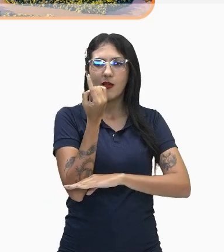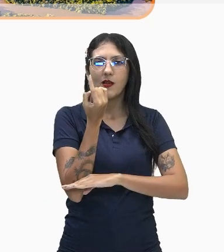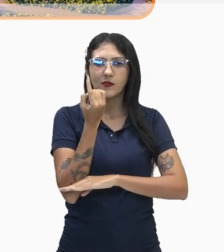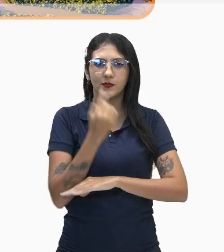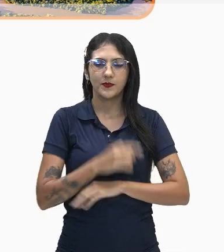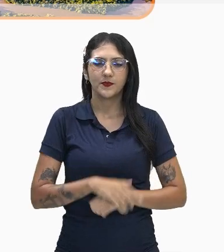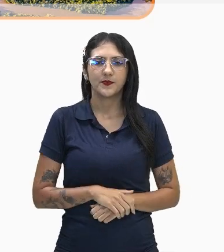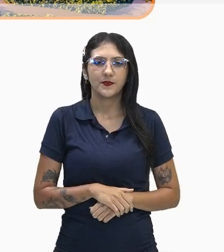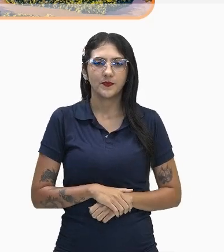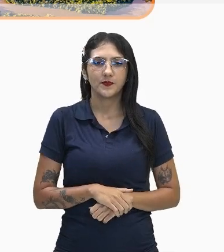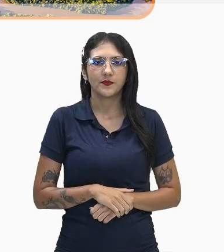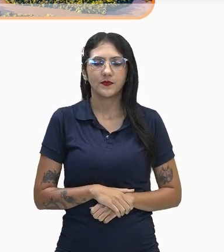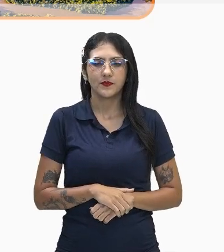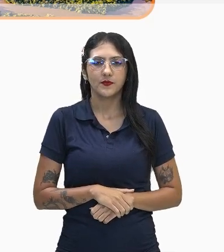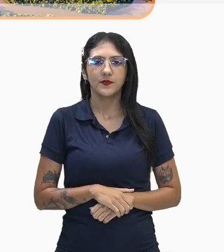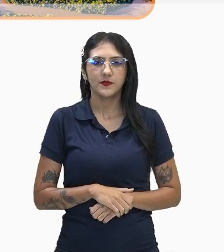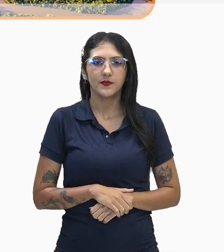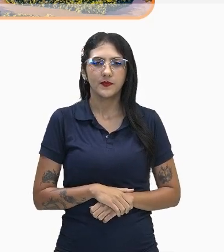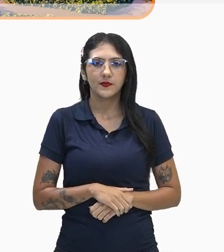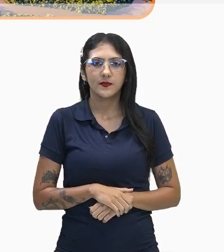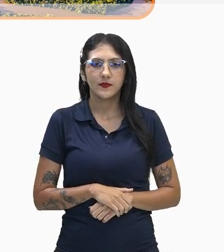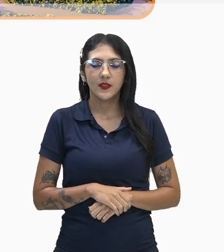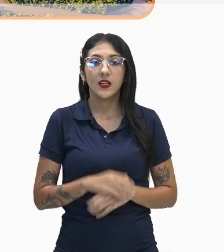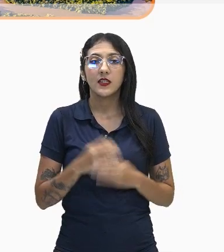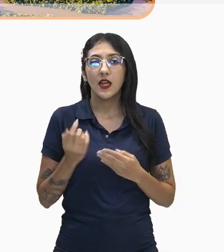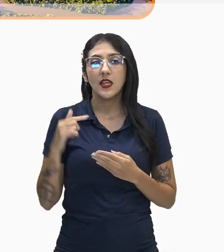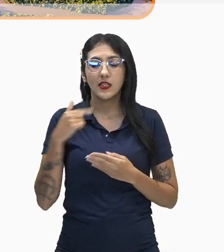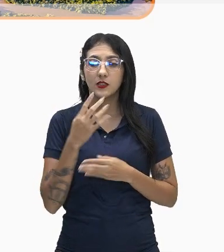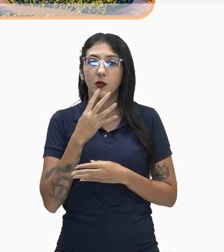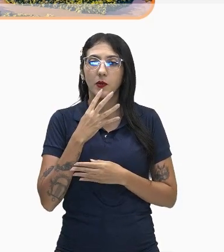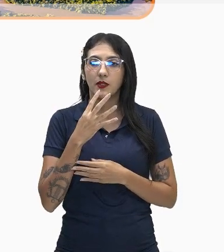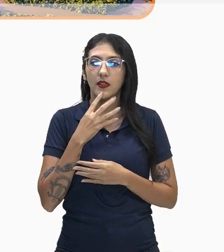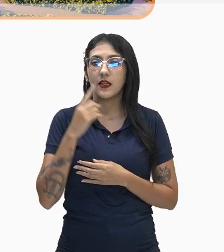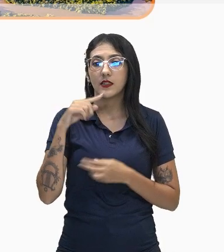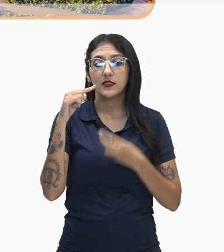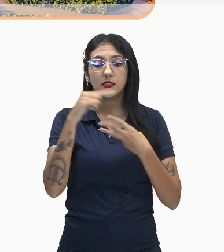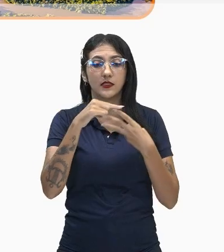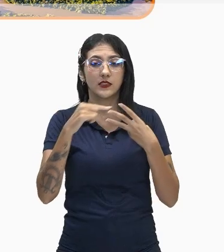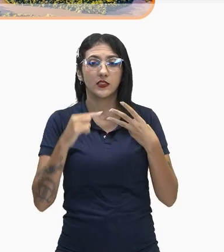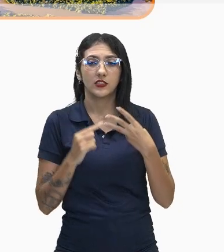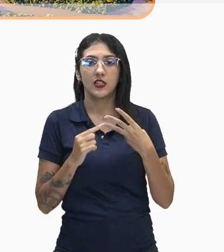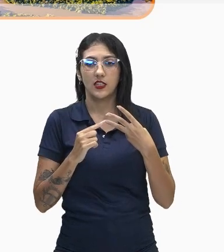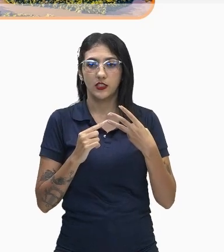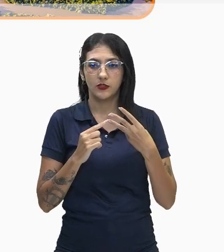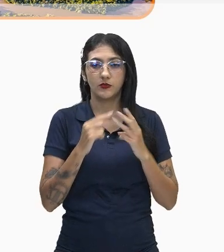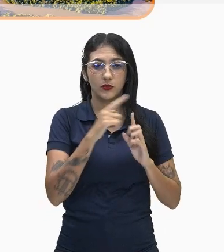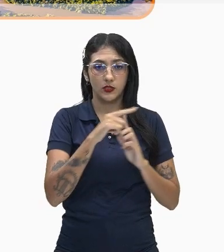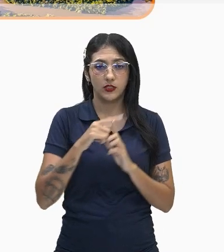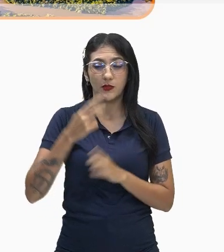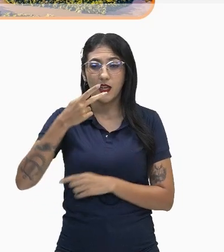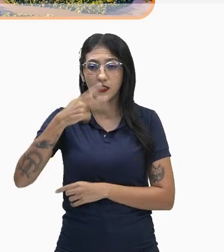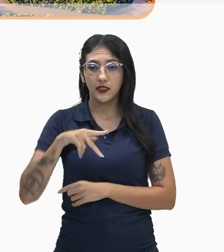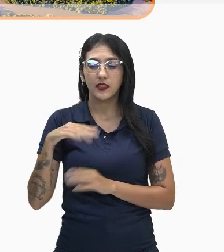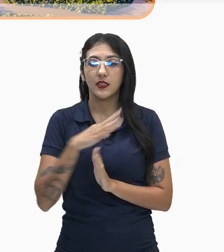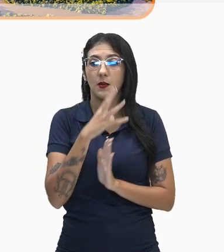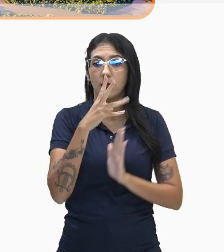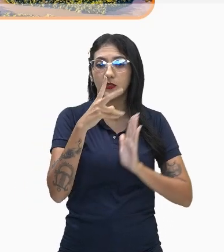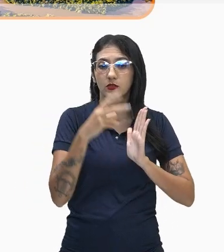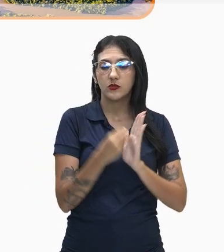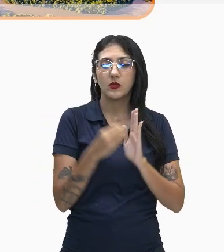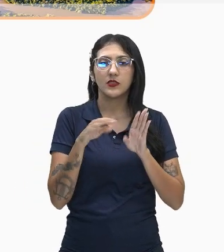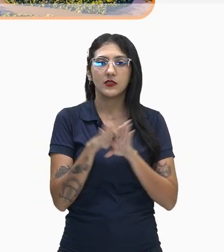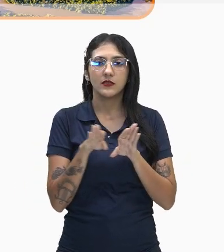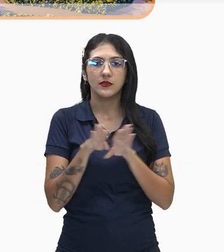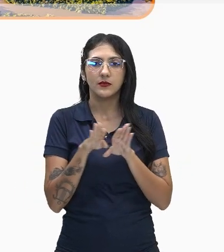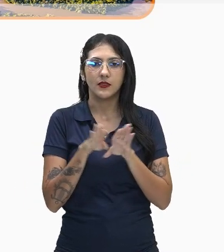plano. Então, nós temos aí essas 3 formas de relevo na Amazônia e no